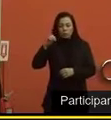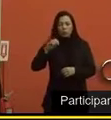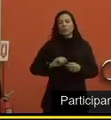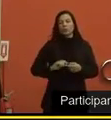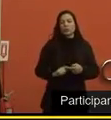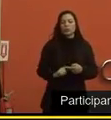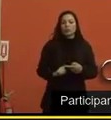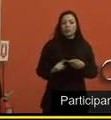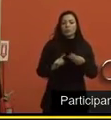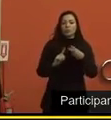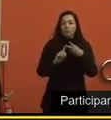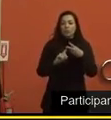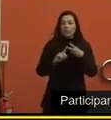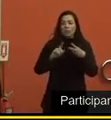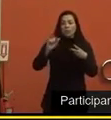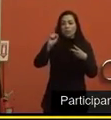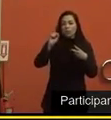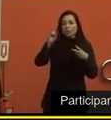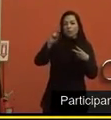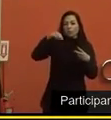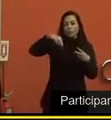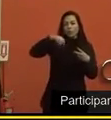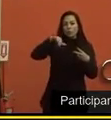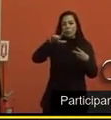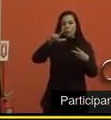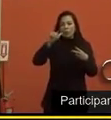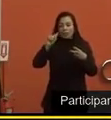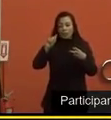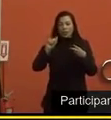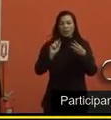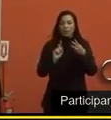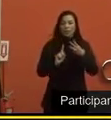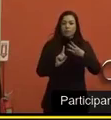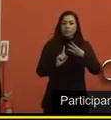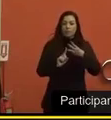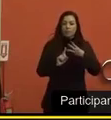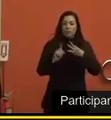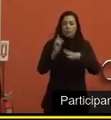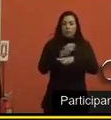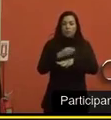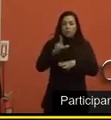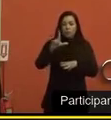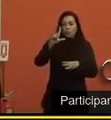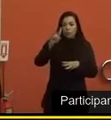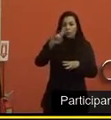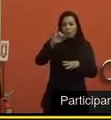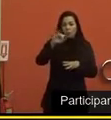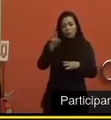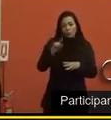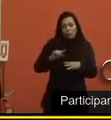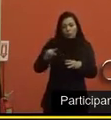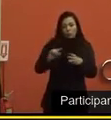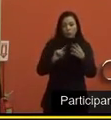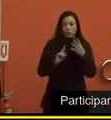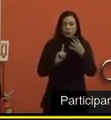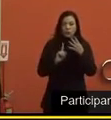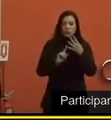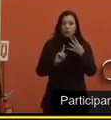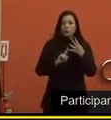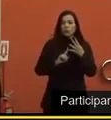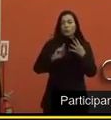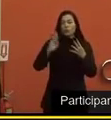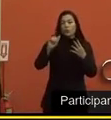Moreira, doutora Sumaia Terezinha Elaiel, doutor Luiz Fabião Guasqui,